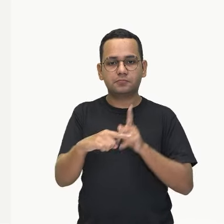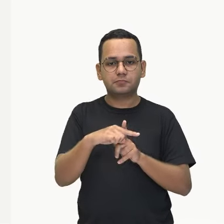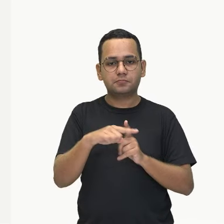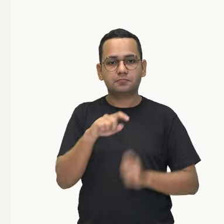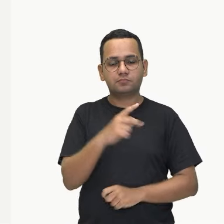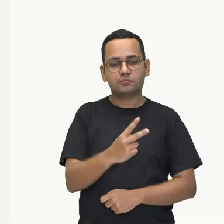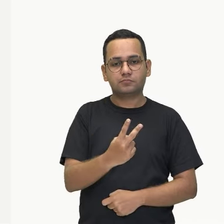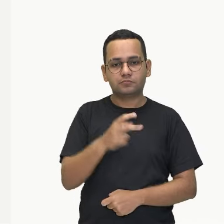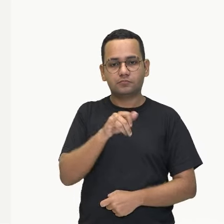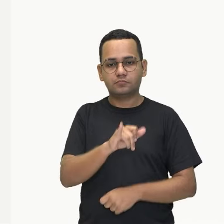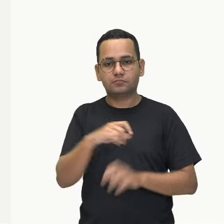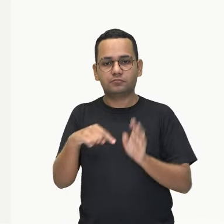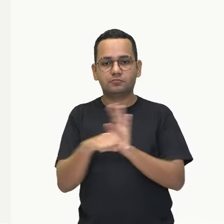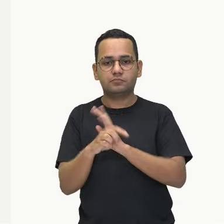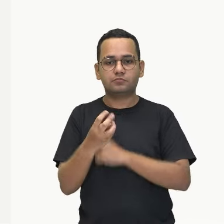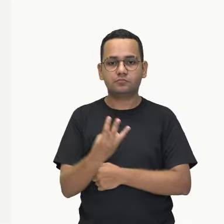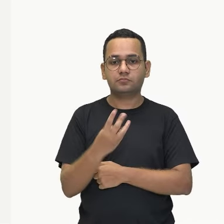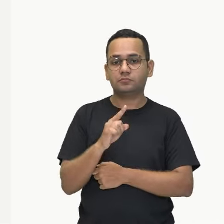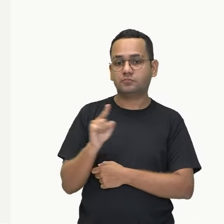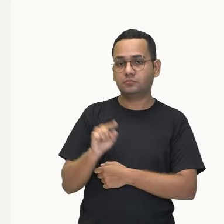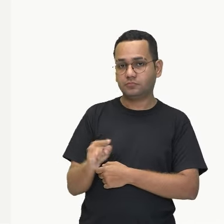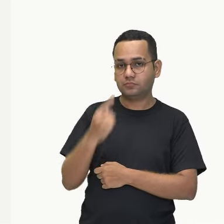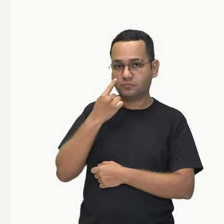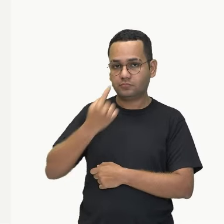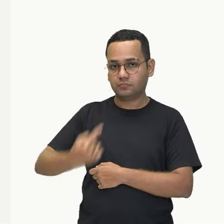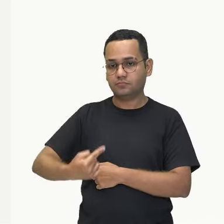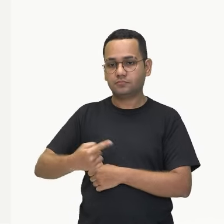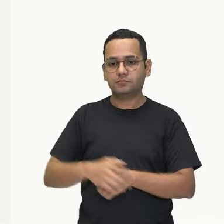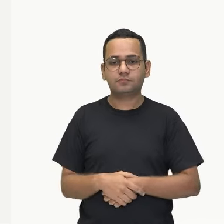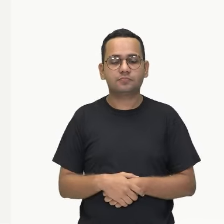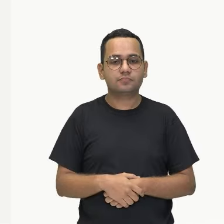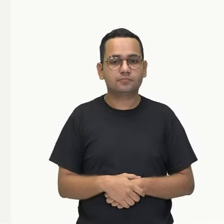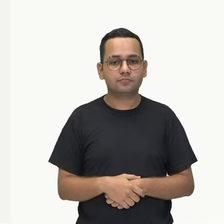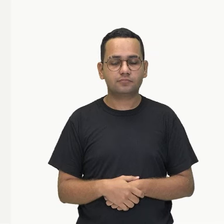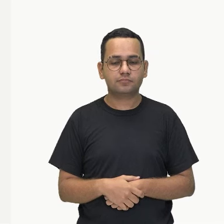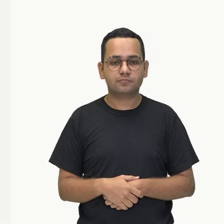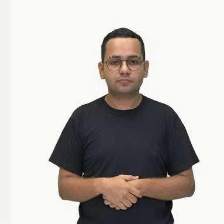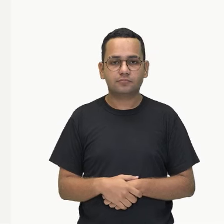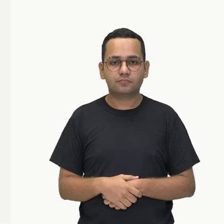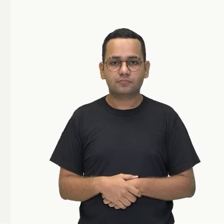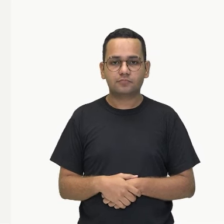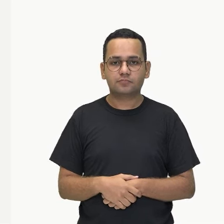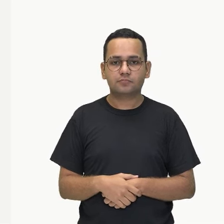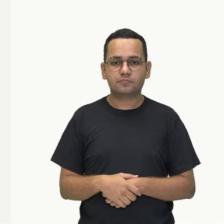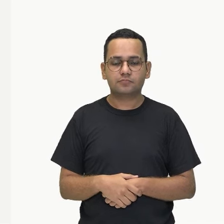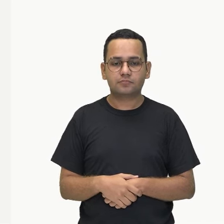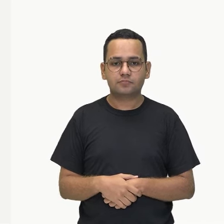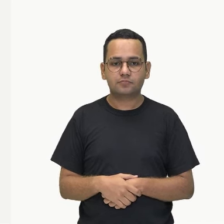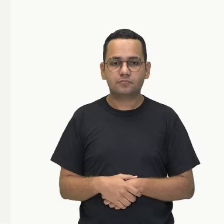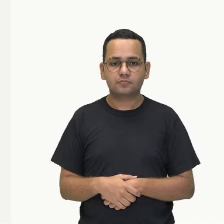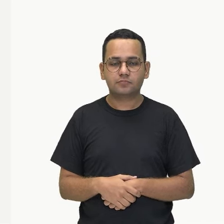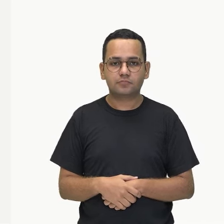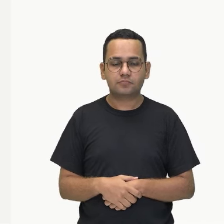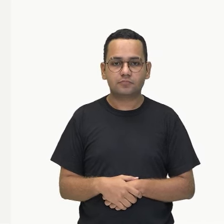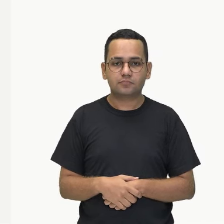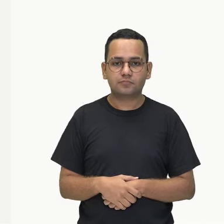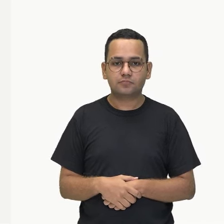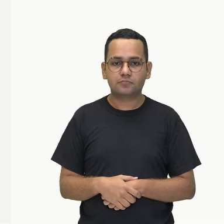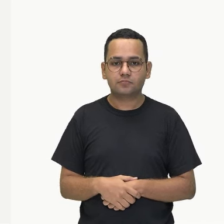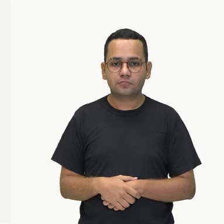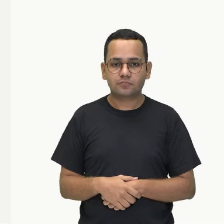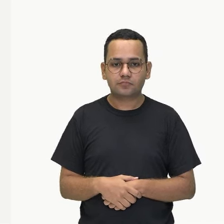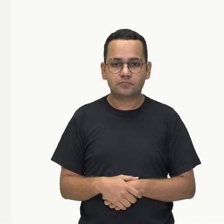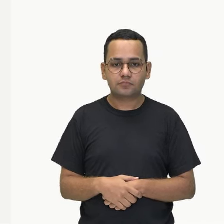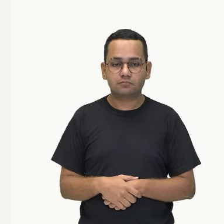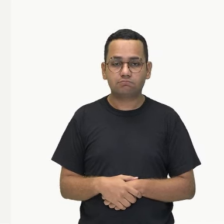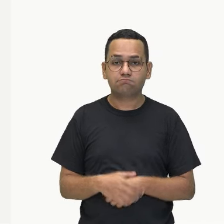3z. Ó, Observe aqui, novamente, eu